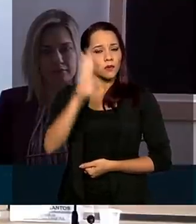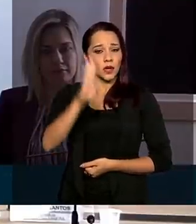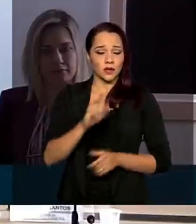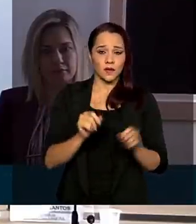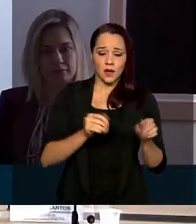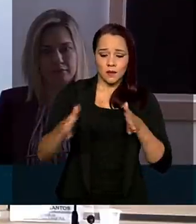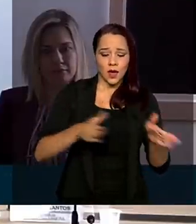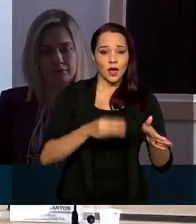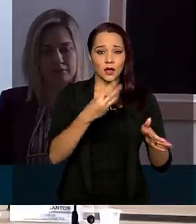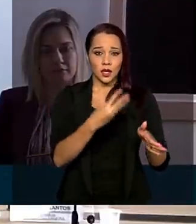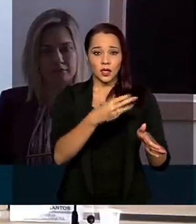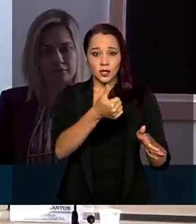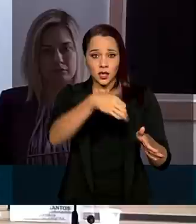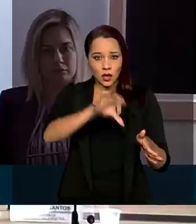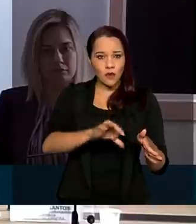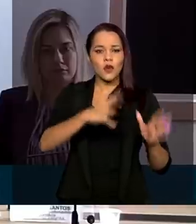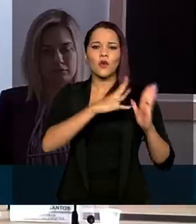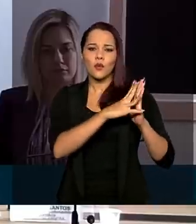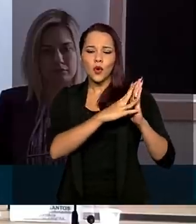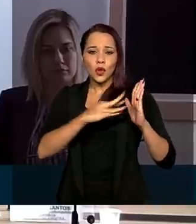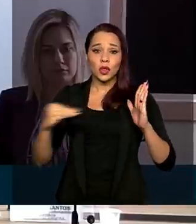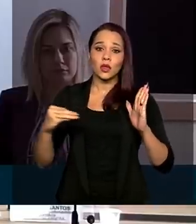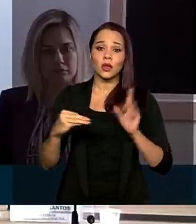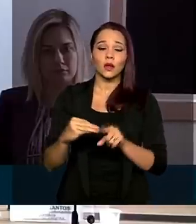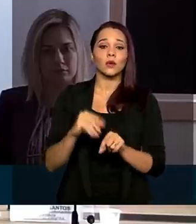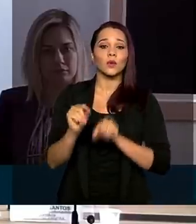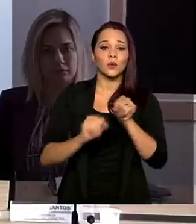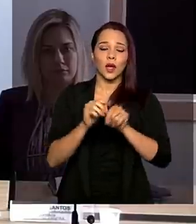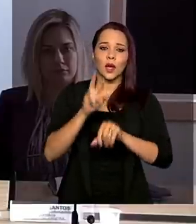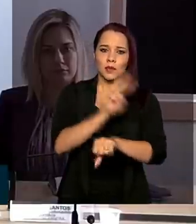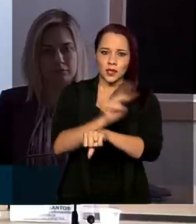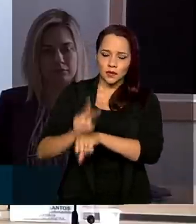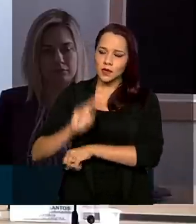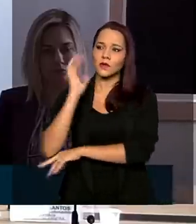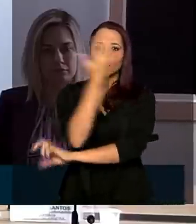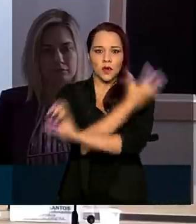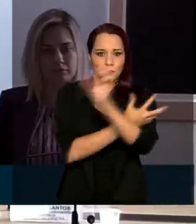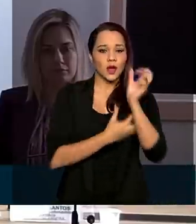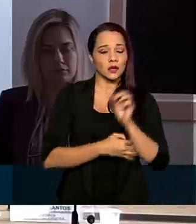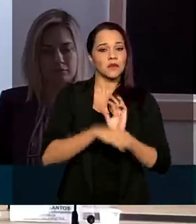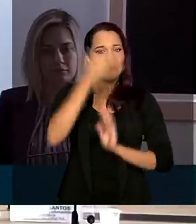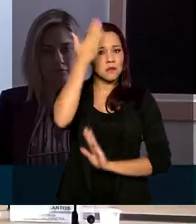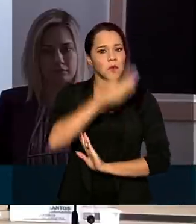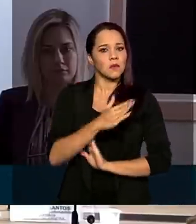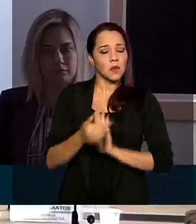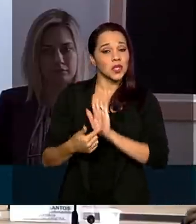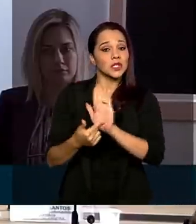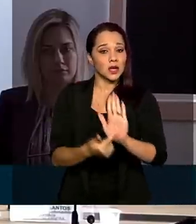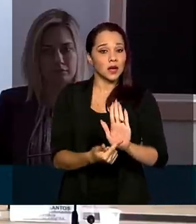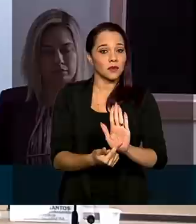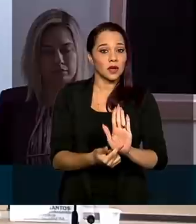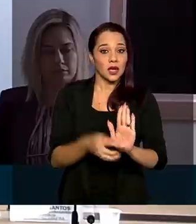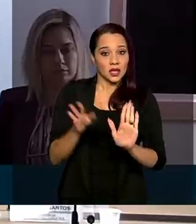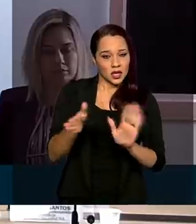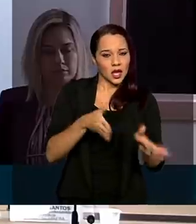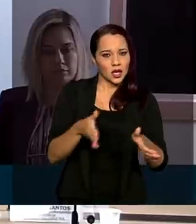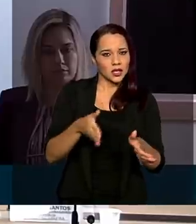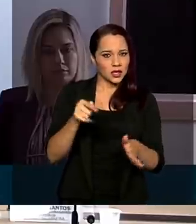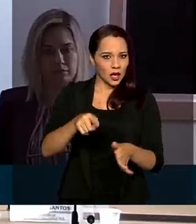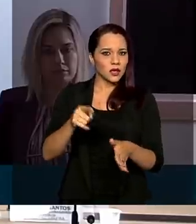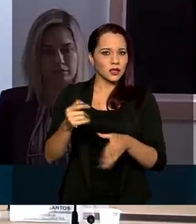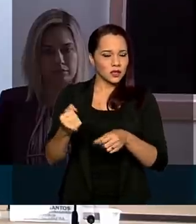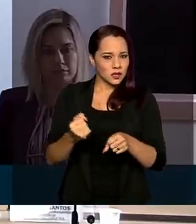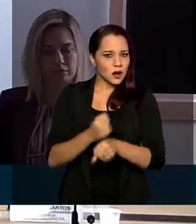319 uma obra modelo no que diz respeito à preservação do meio ambiente. Nós vamos mostrar, a partir desse empreendimento,